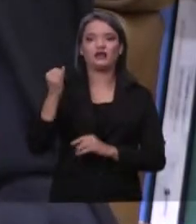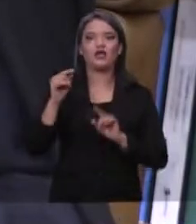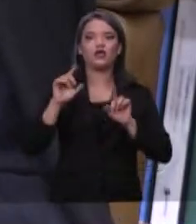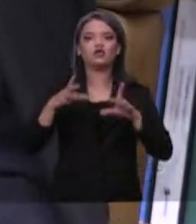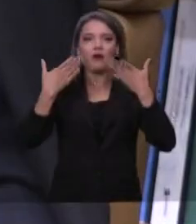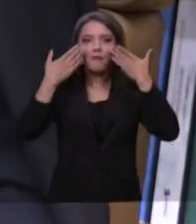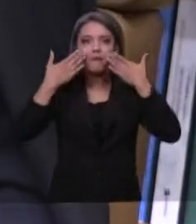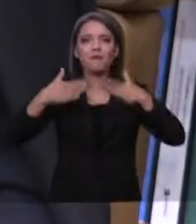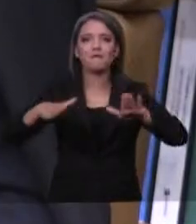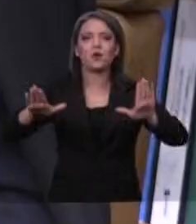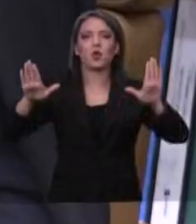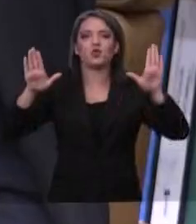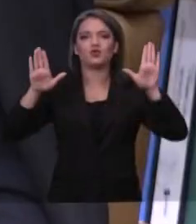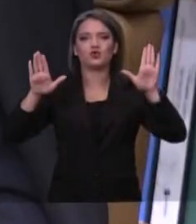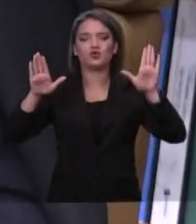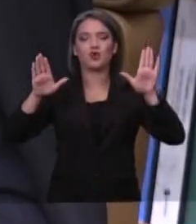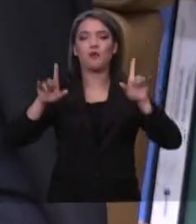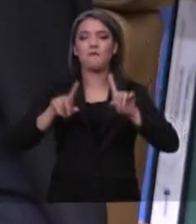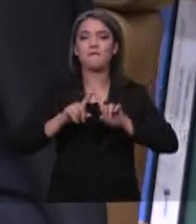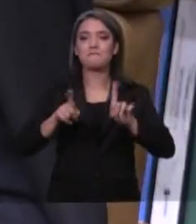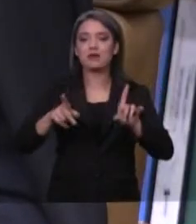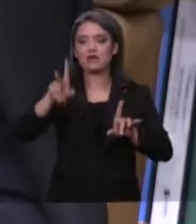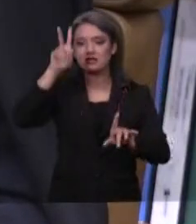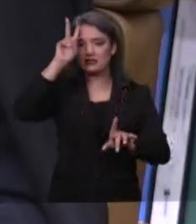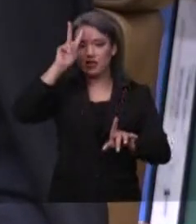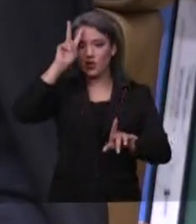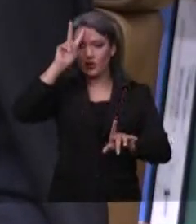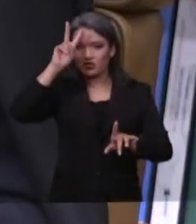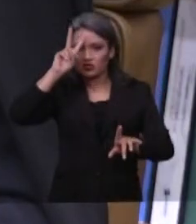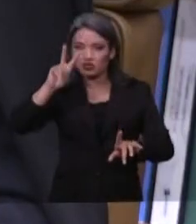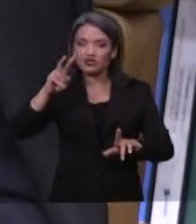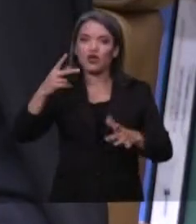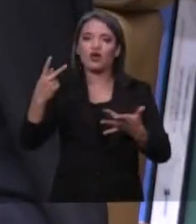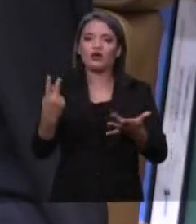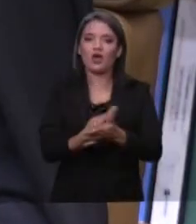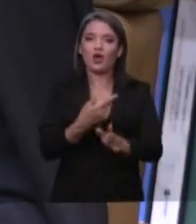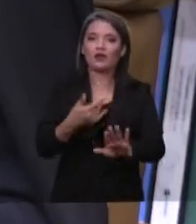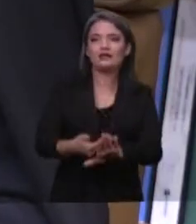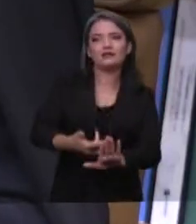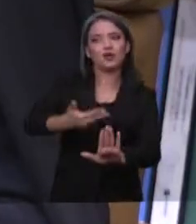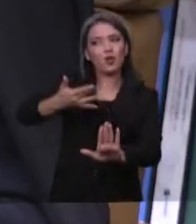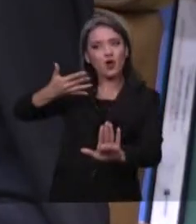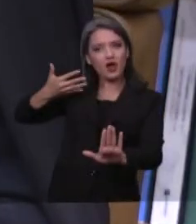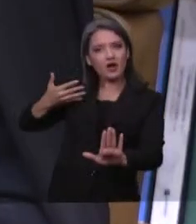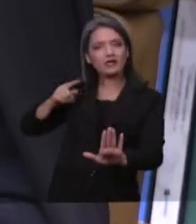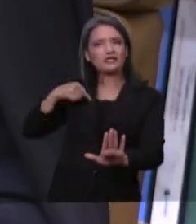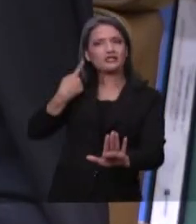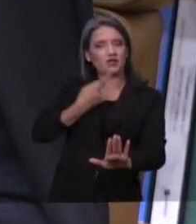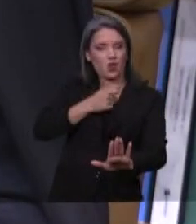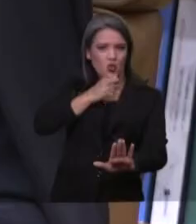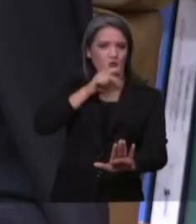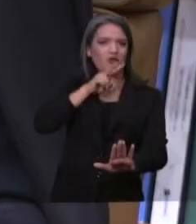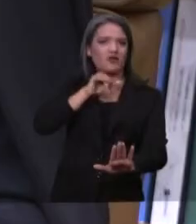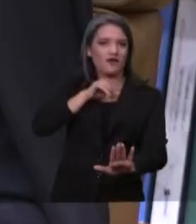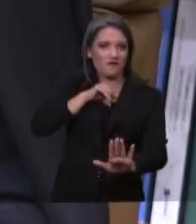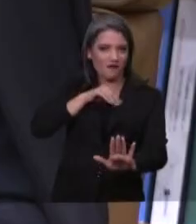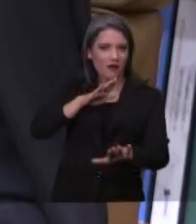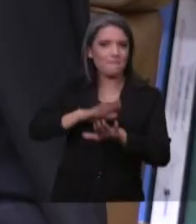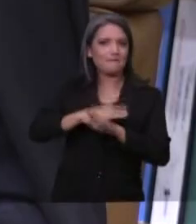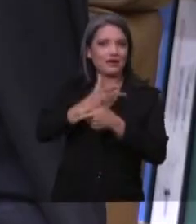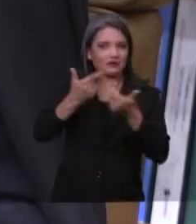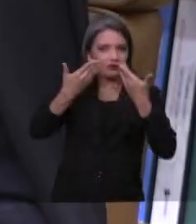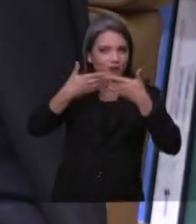visível de uma história que transitou pelos subterrâneos e que ainda vamos conhecer